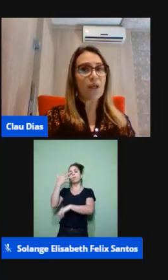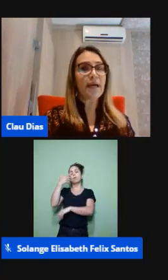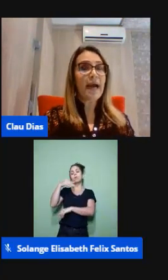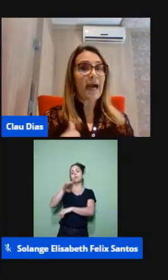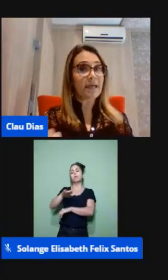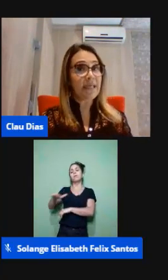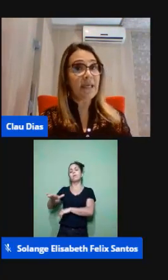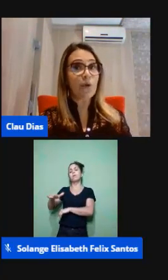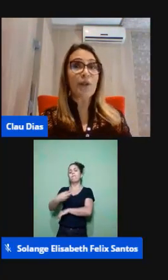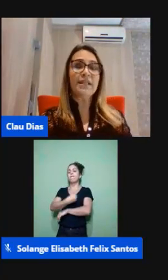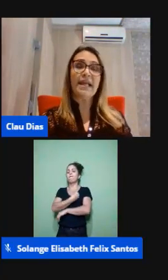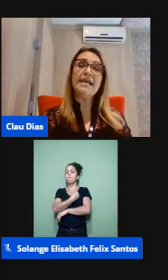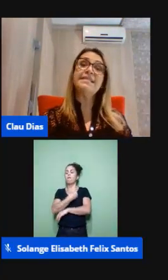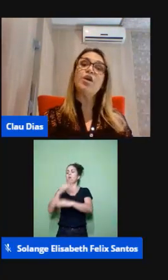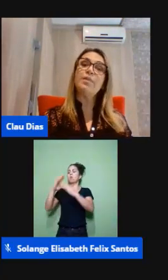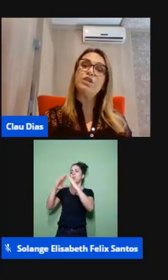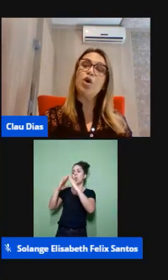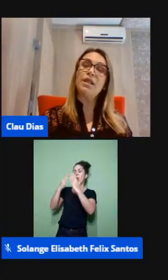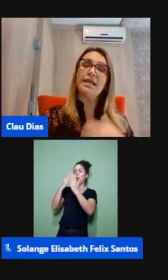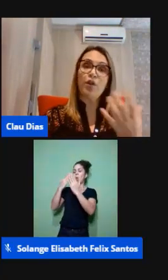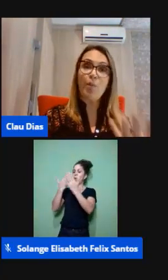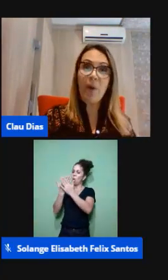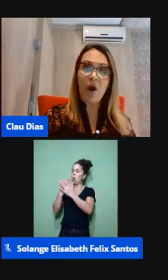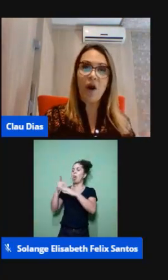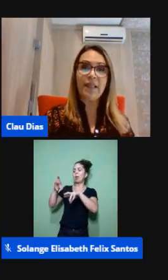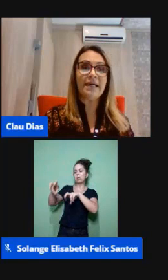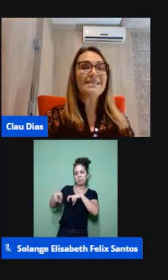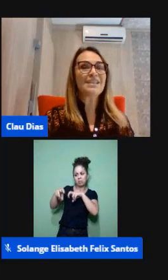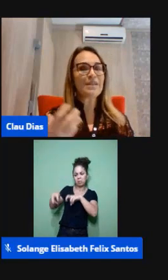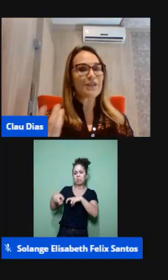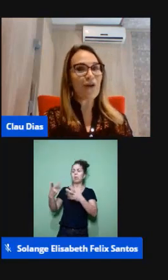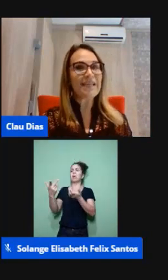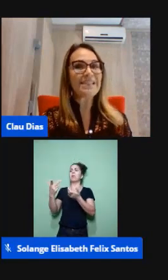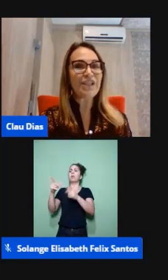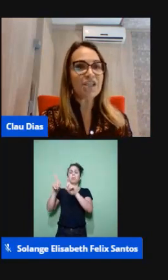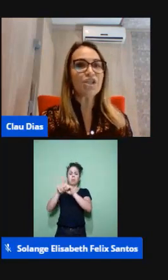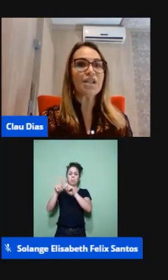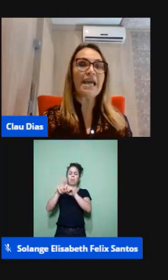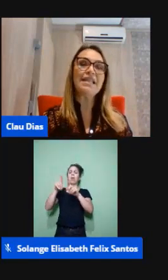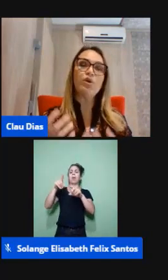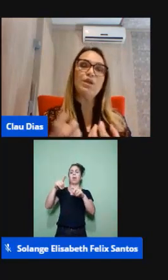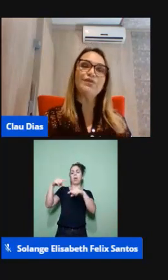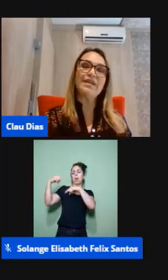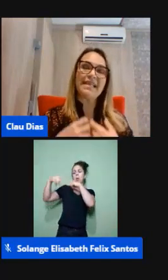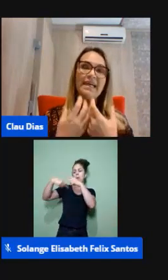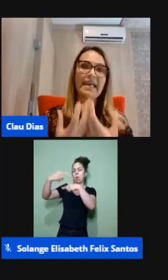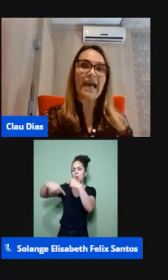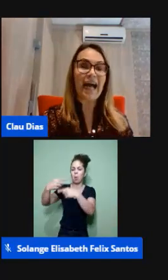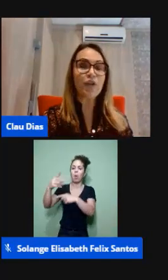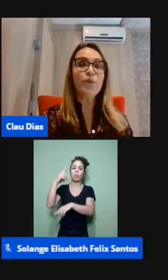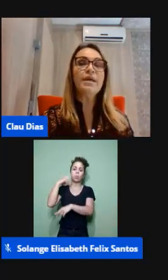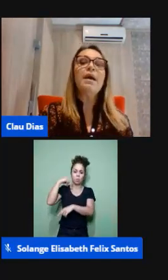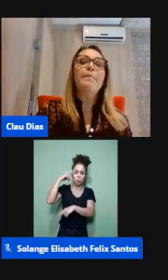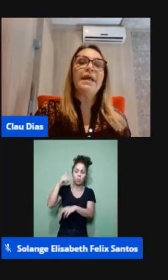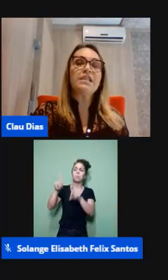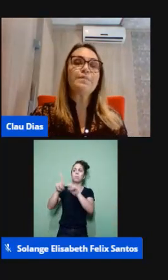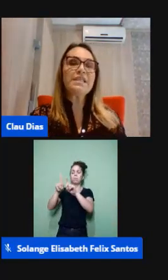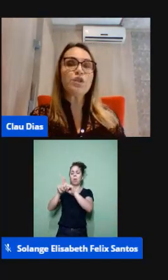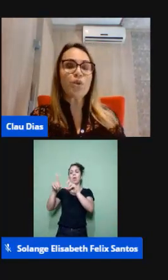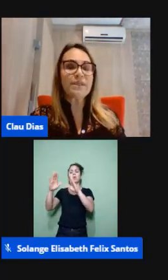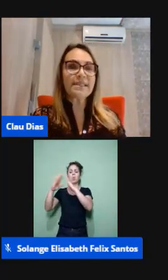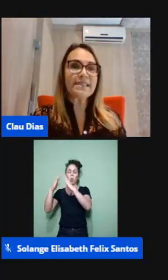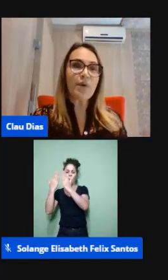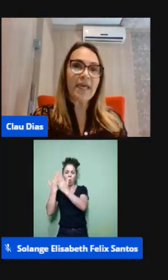uma escola agrícola, né? Se é uma escola quilombola, se é uma escola indígena, né? Então, isso vai ser agregado